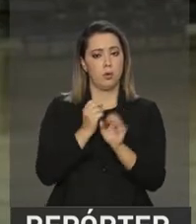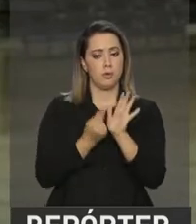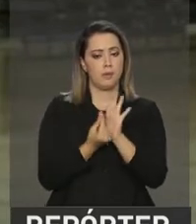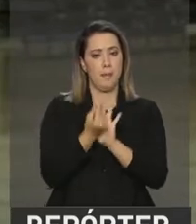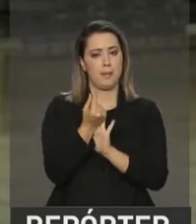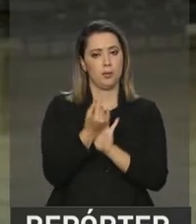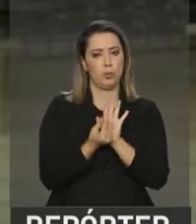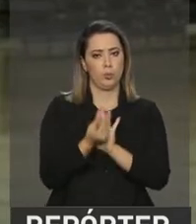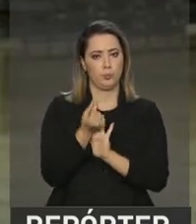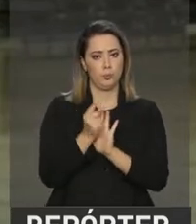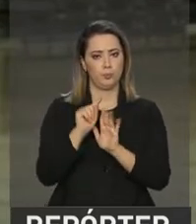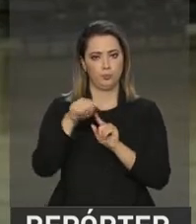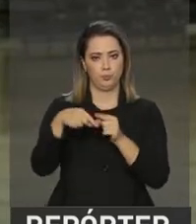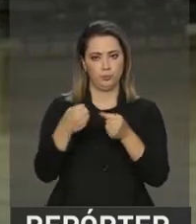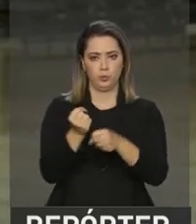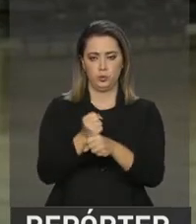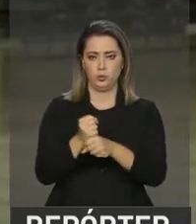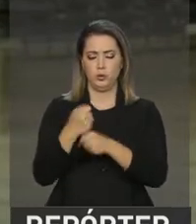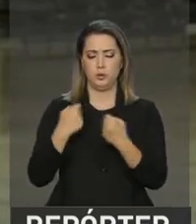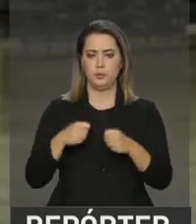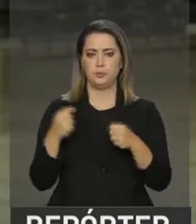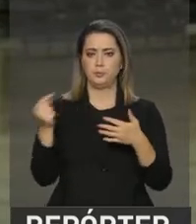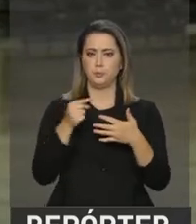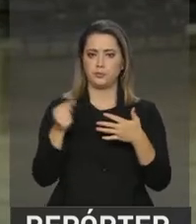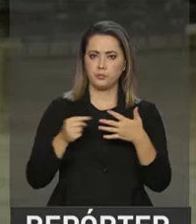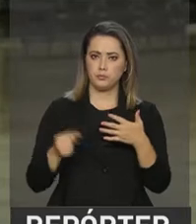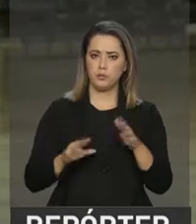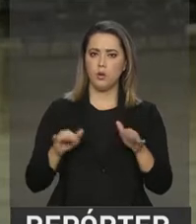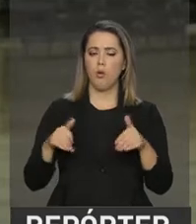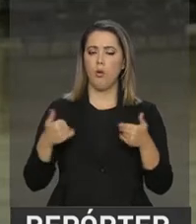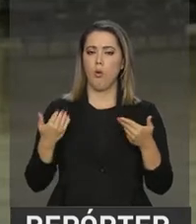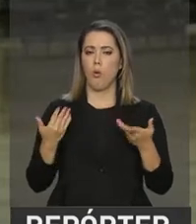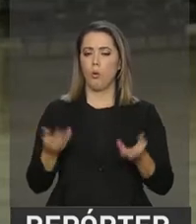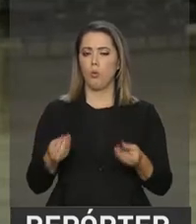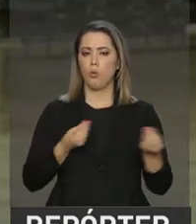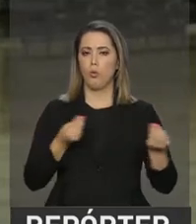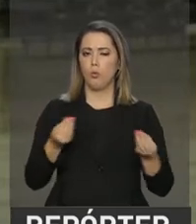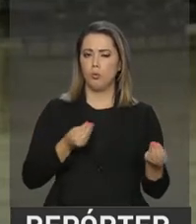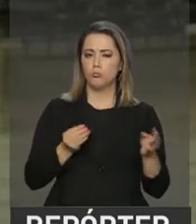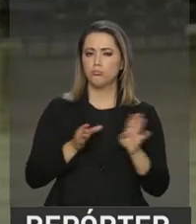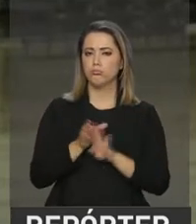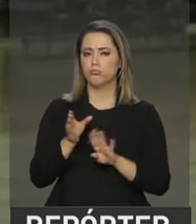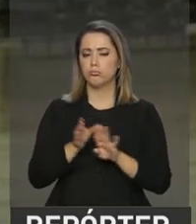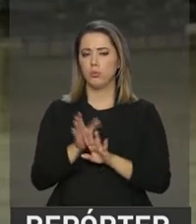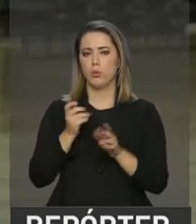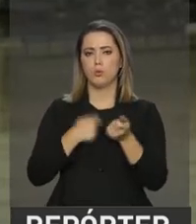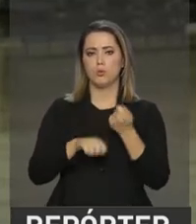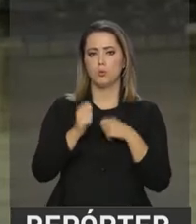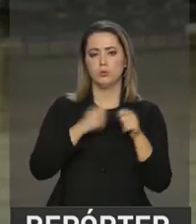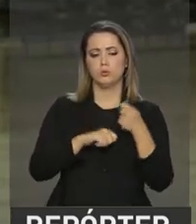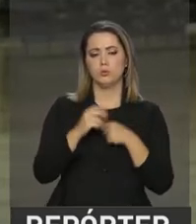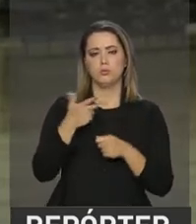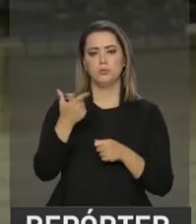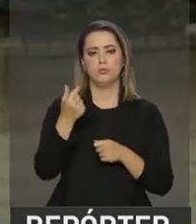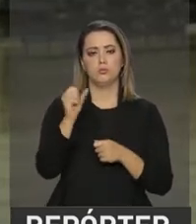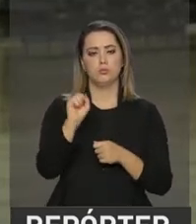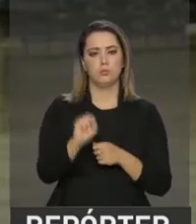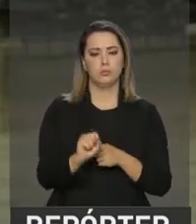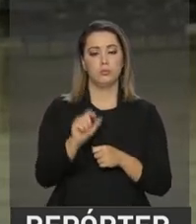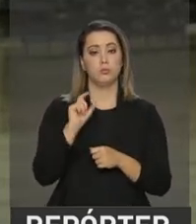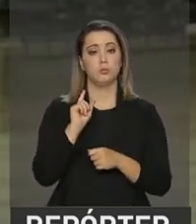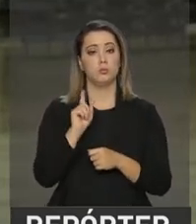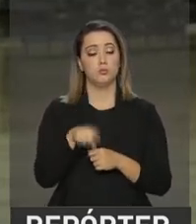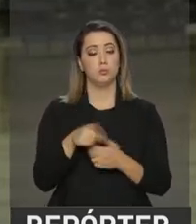ano seguinte e ela precisa trazer as diretrizes para a economia em 2018 no